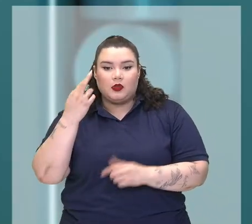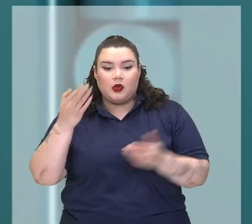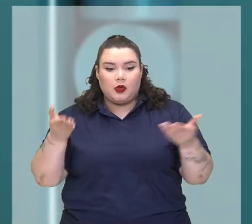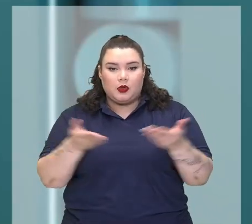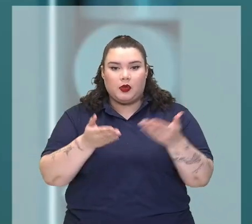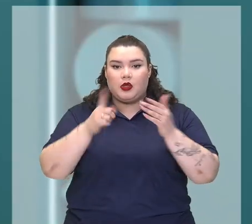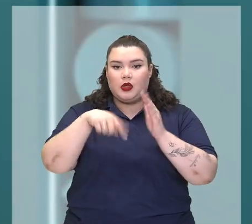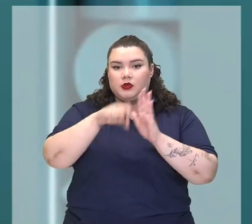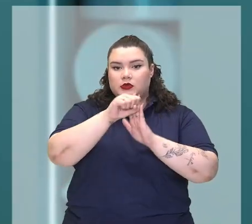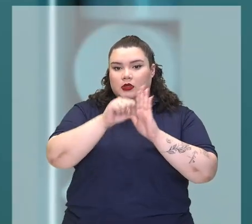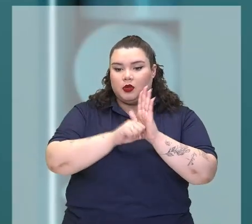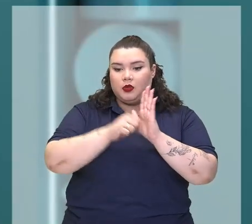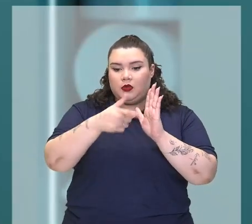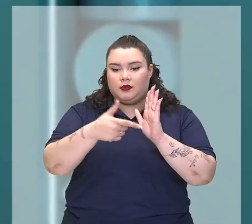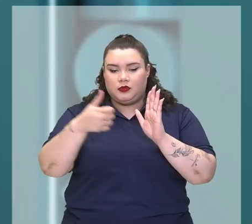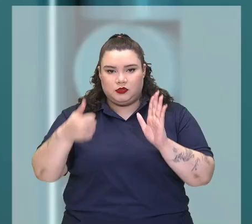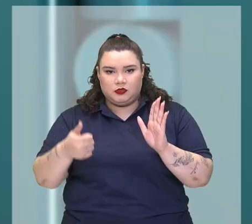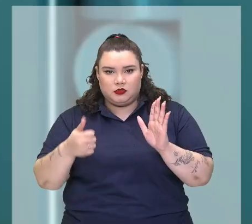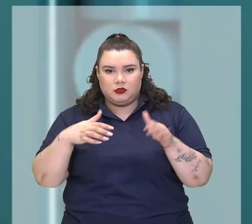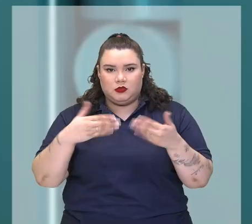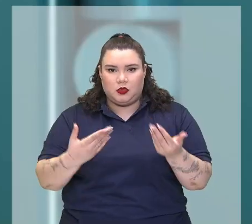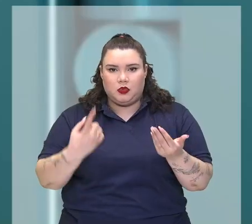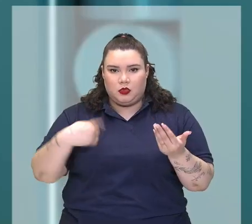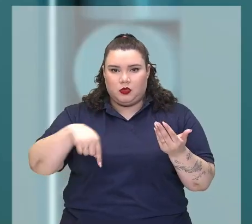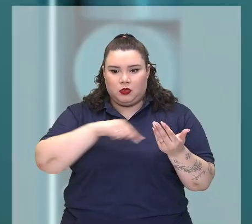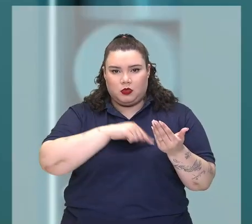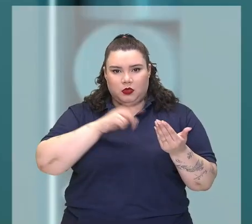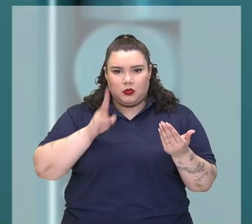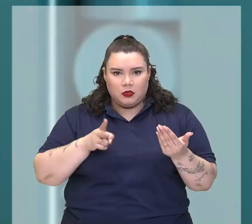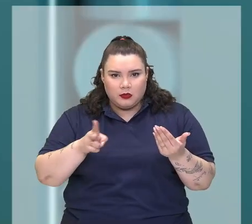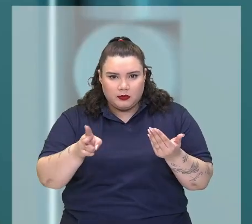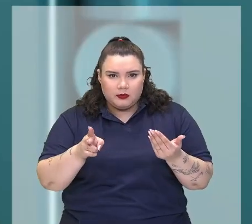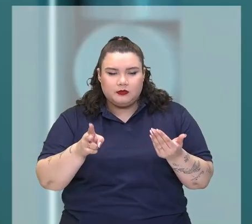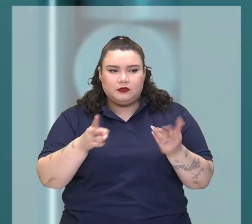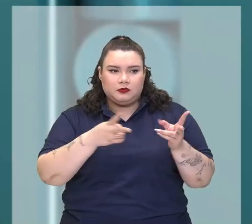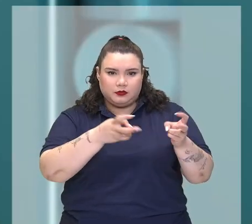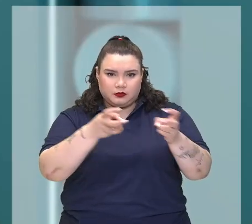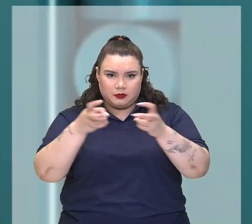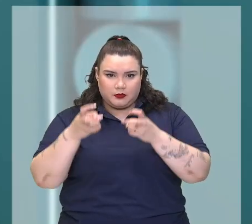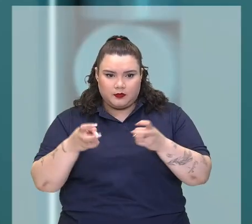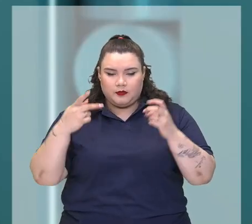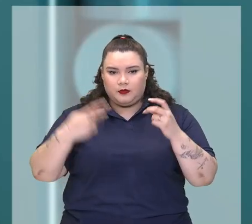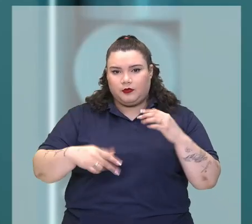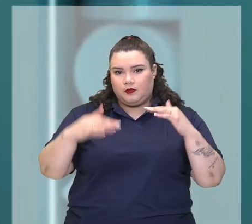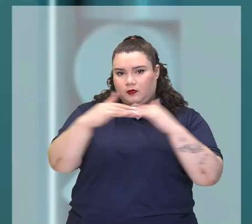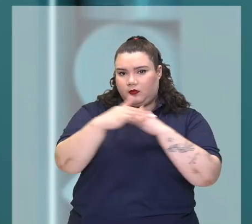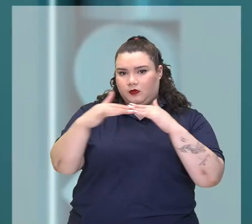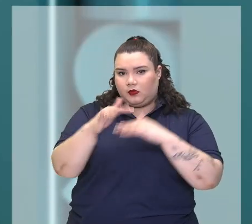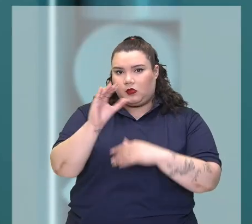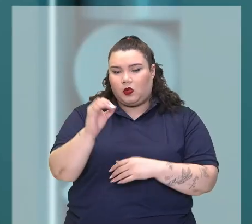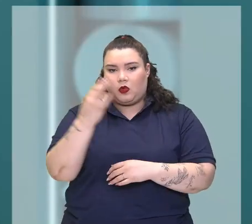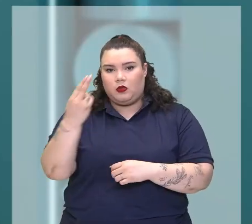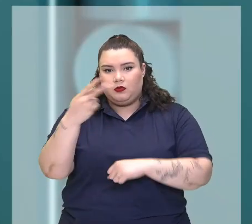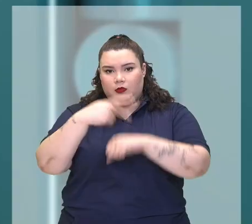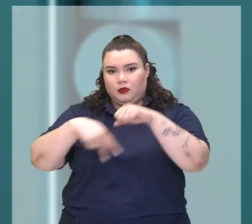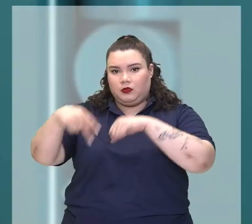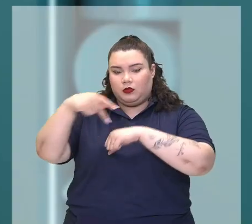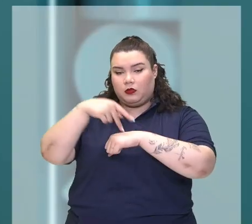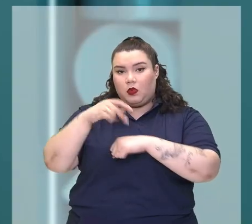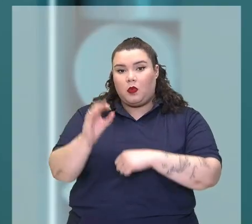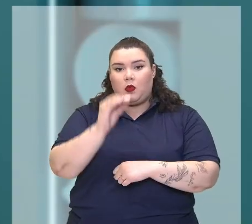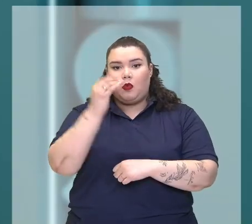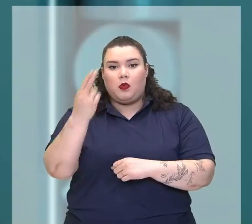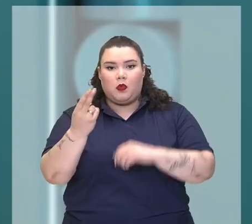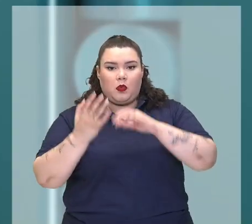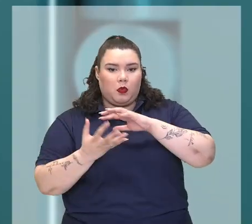século XXI. Será que nós ainda assistimos na nossa cidade ou no nosso país ou até no